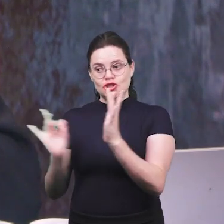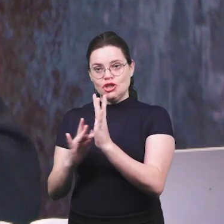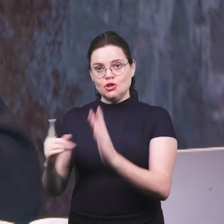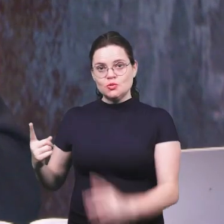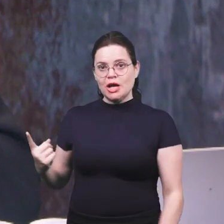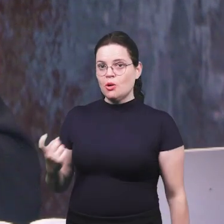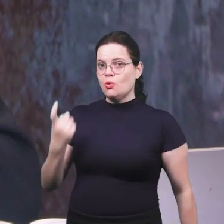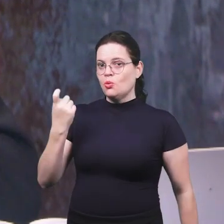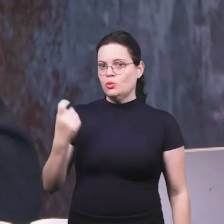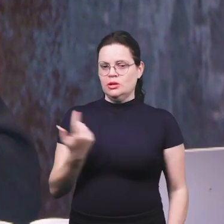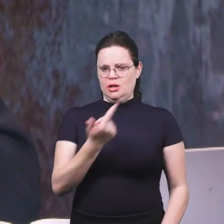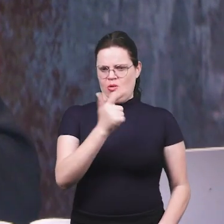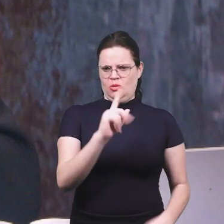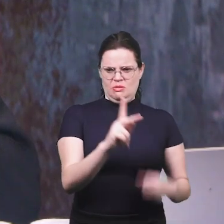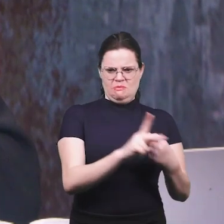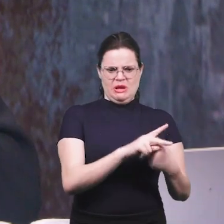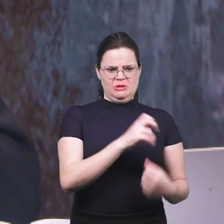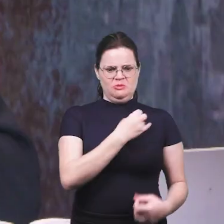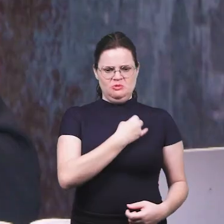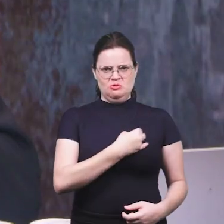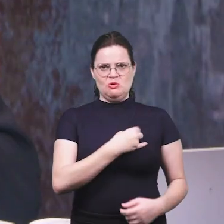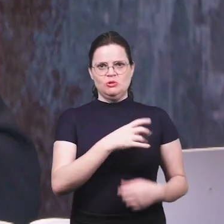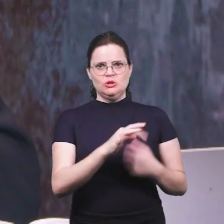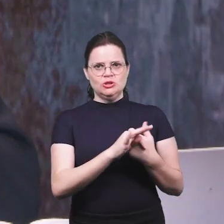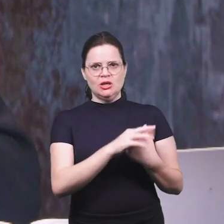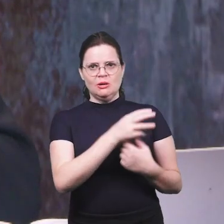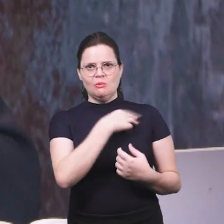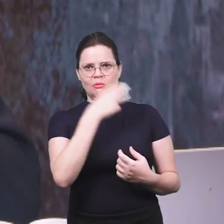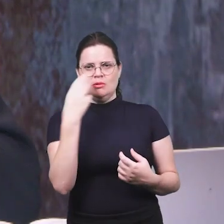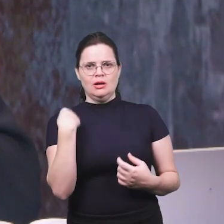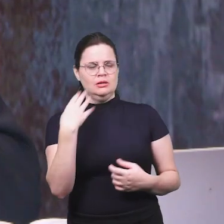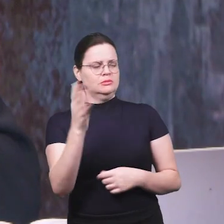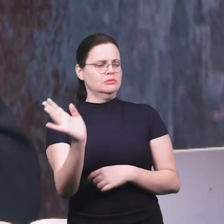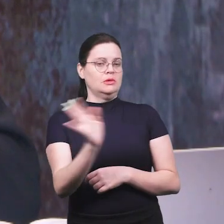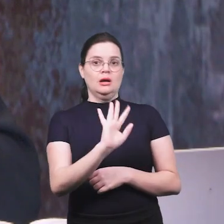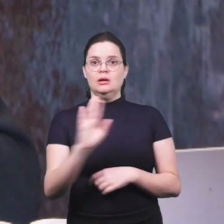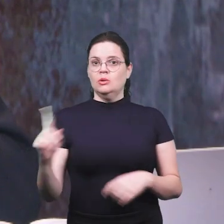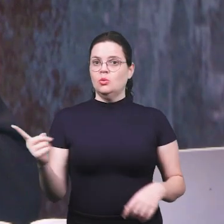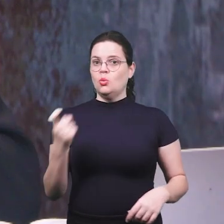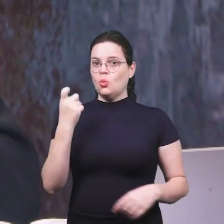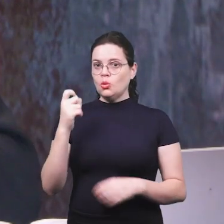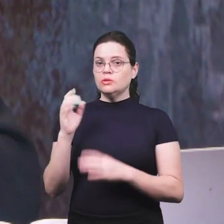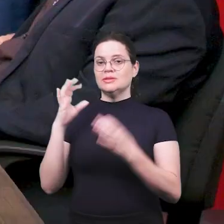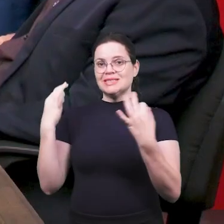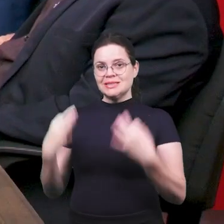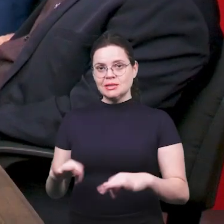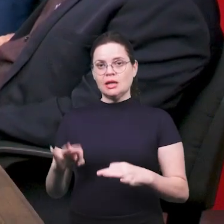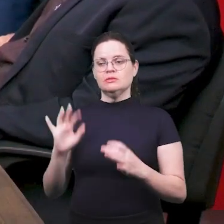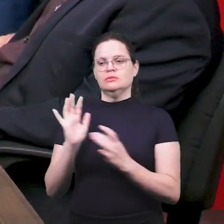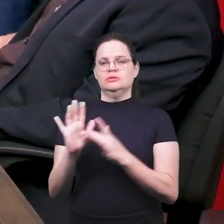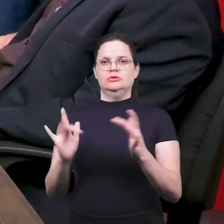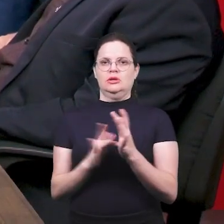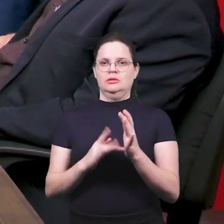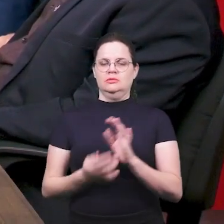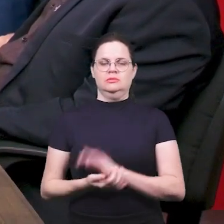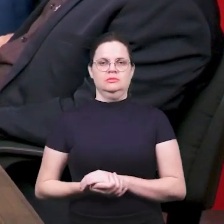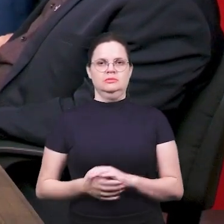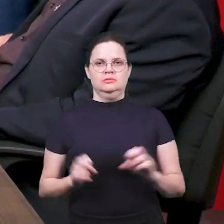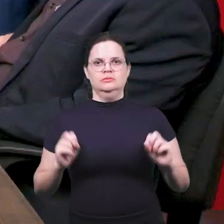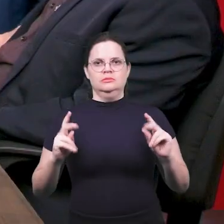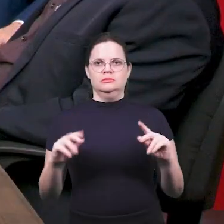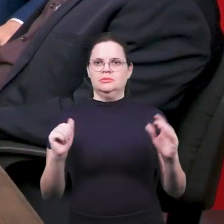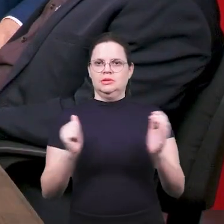tem Pedro, tem João, tem Tiago, tem Maria, tem nada. É Jesus, não tem outro acordo. Não tem acordo, não. Amém. É?